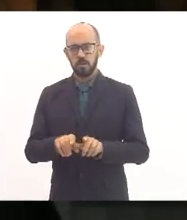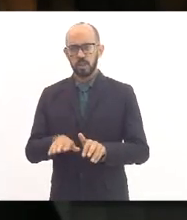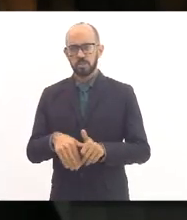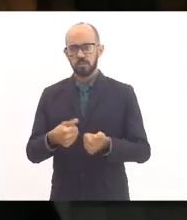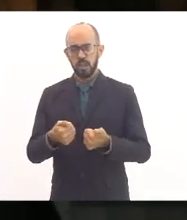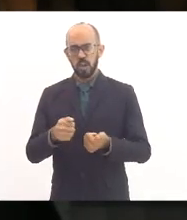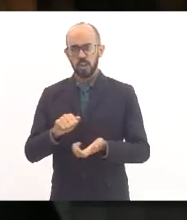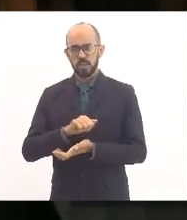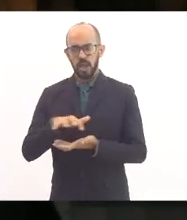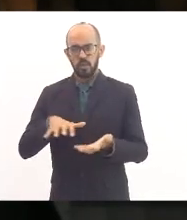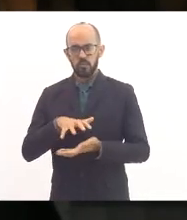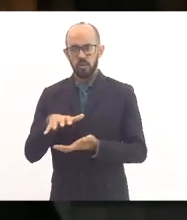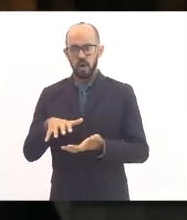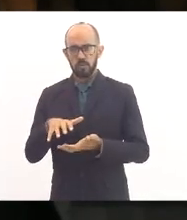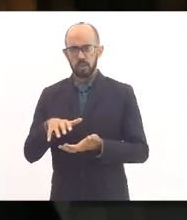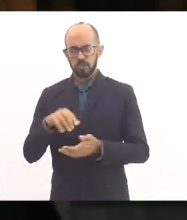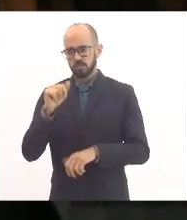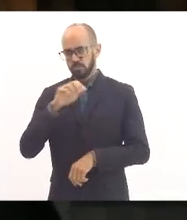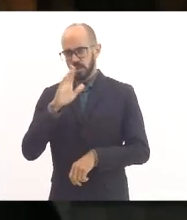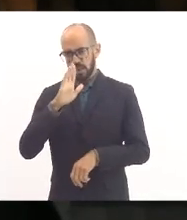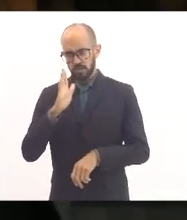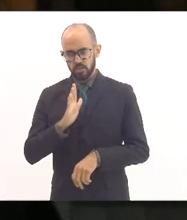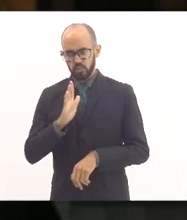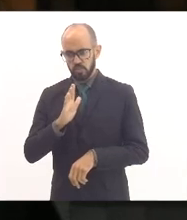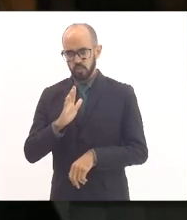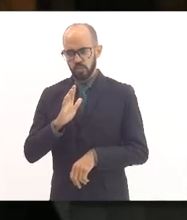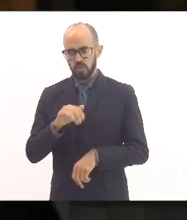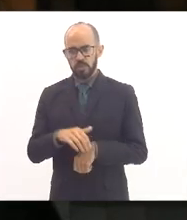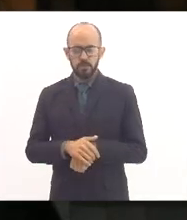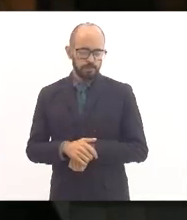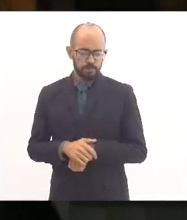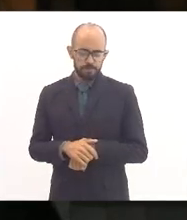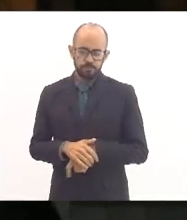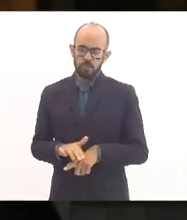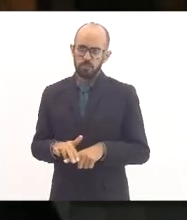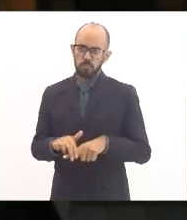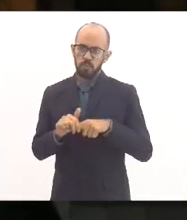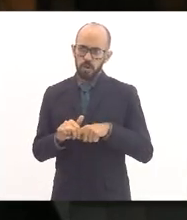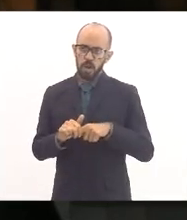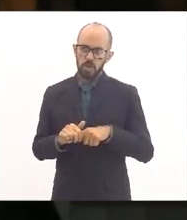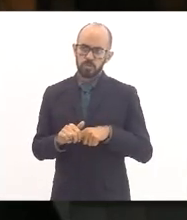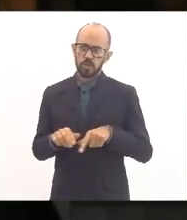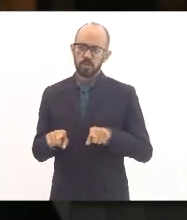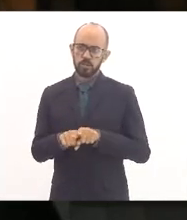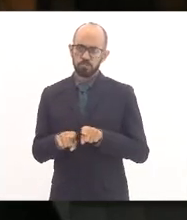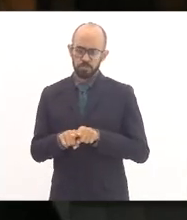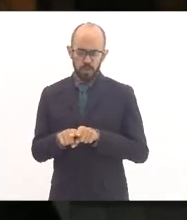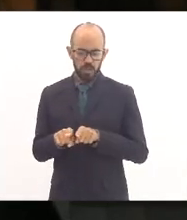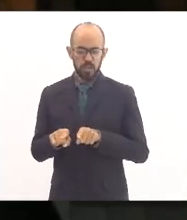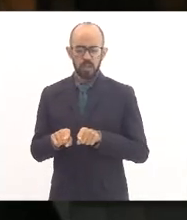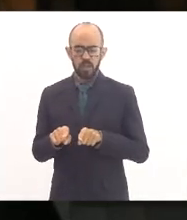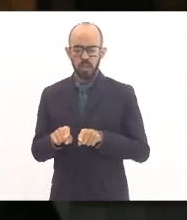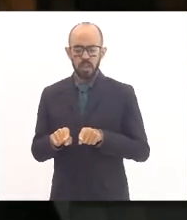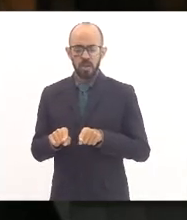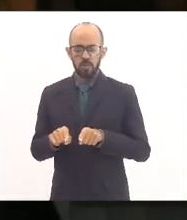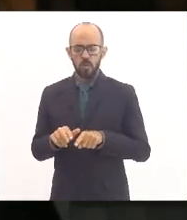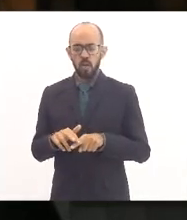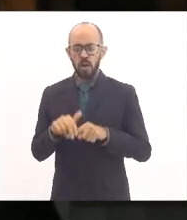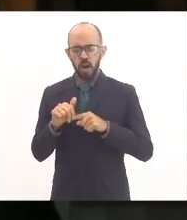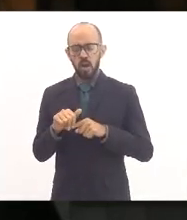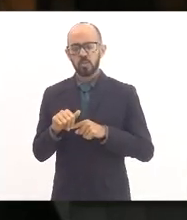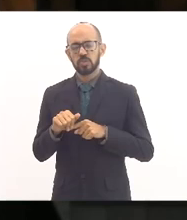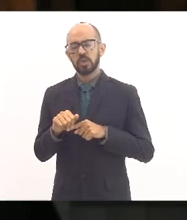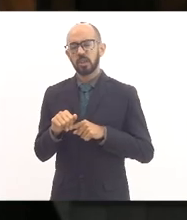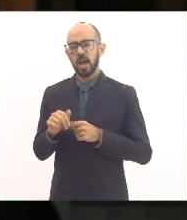reformas desse país e que se perde a em parte a sensibilidade do governador em